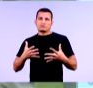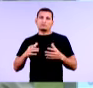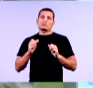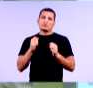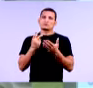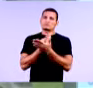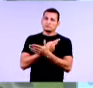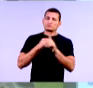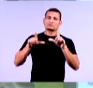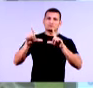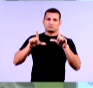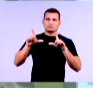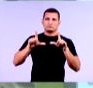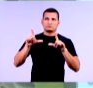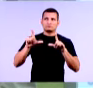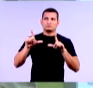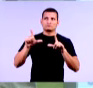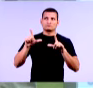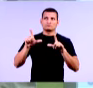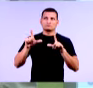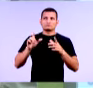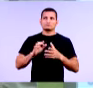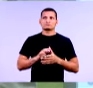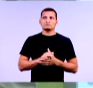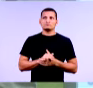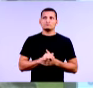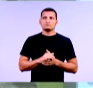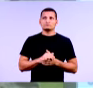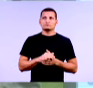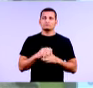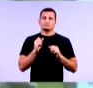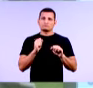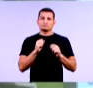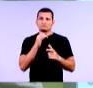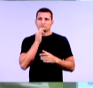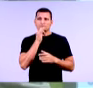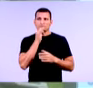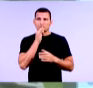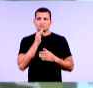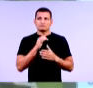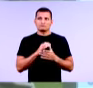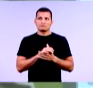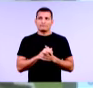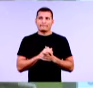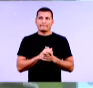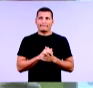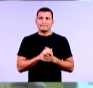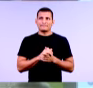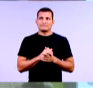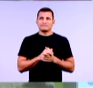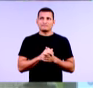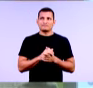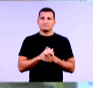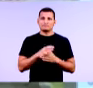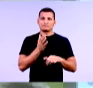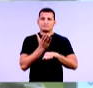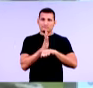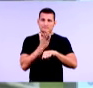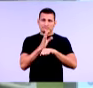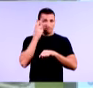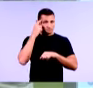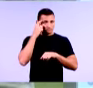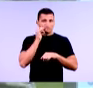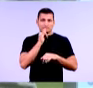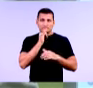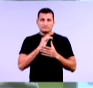acontecer com a televisão. A gente pode pegar um exemplo, fazer um exercício mental, né, gente? Vamos pegar